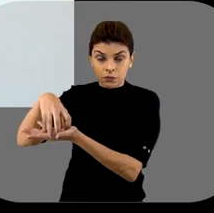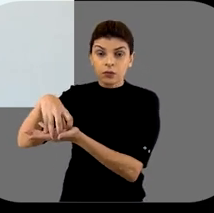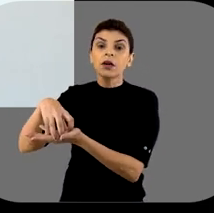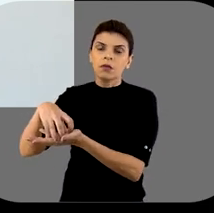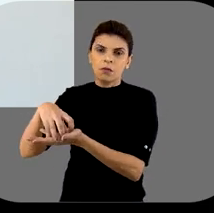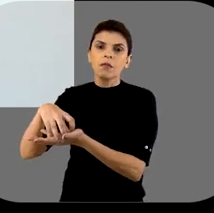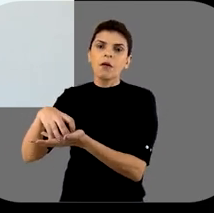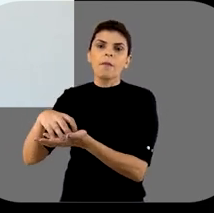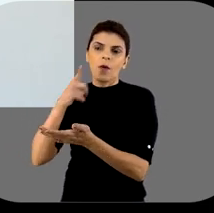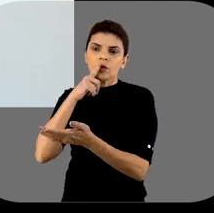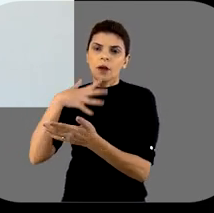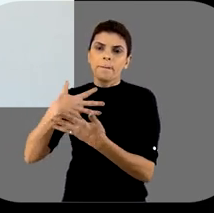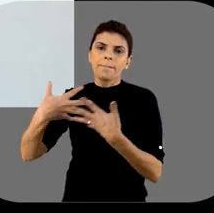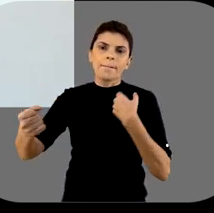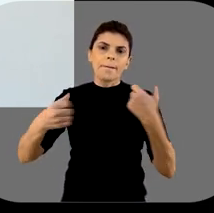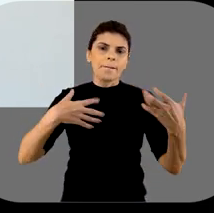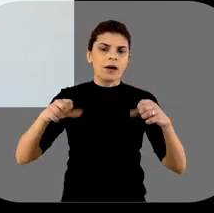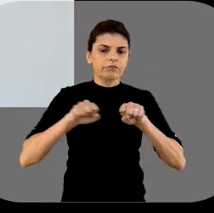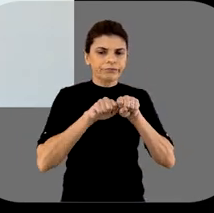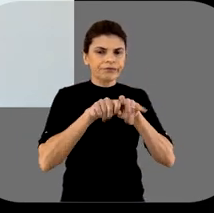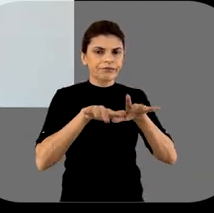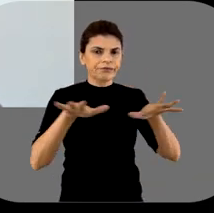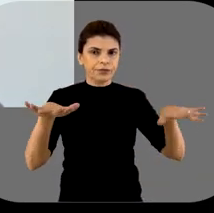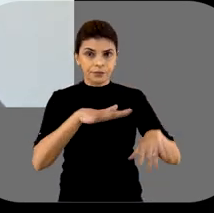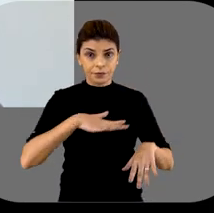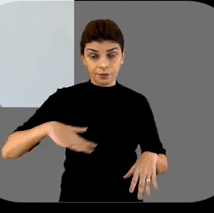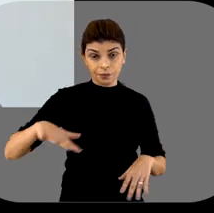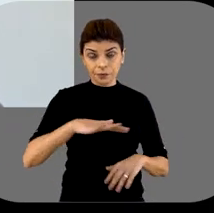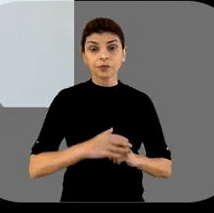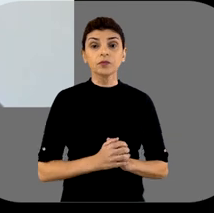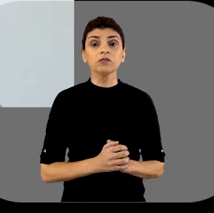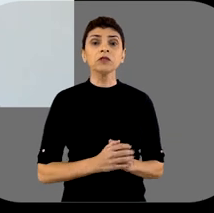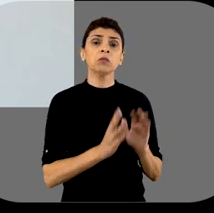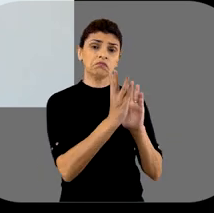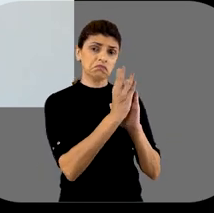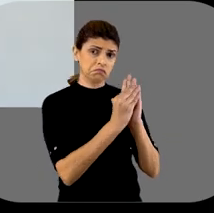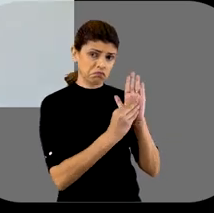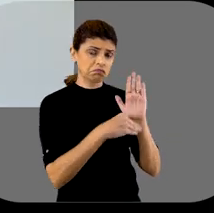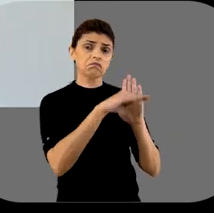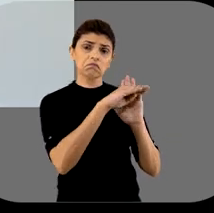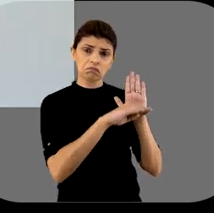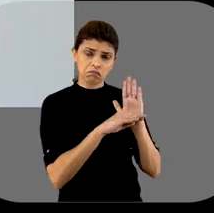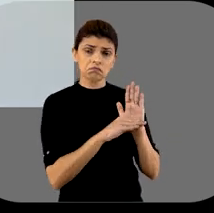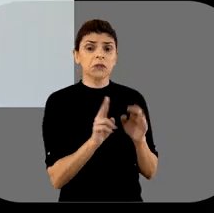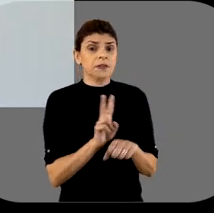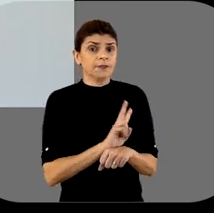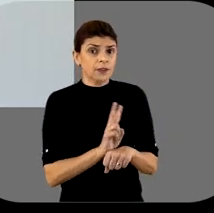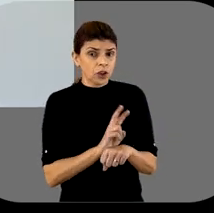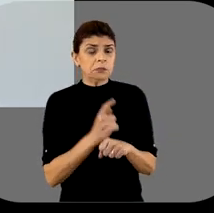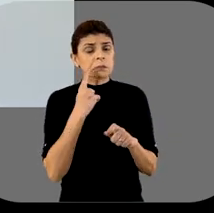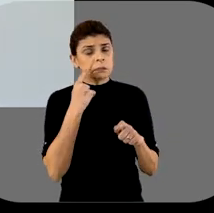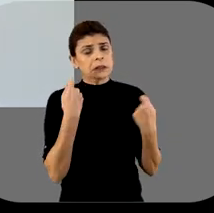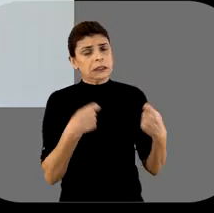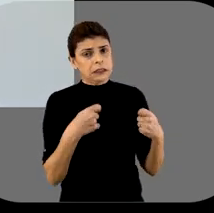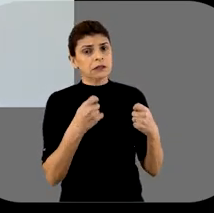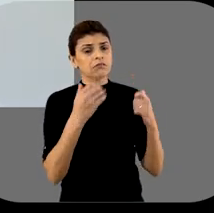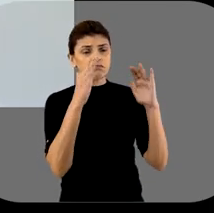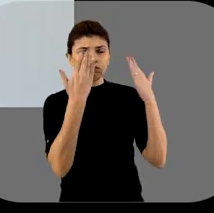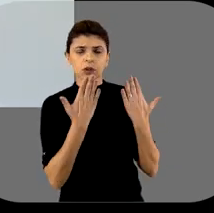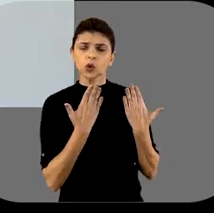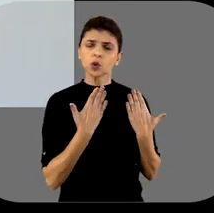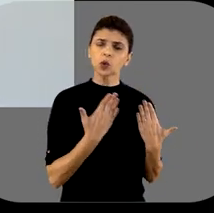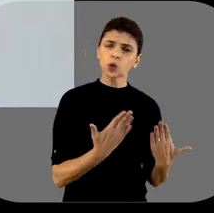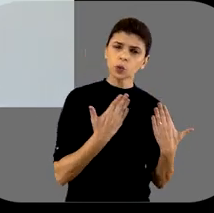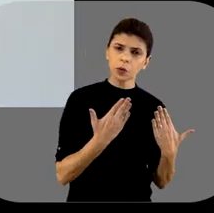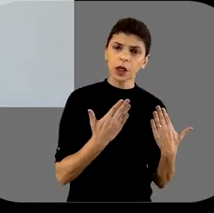limitando a possibilidade de interrupção da cadeia de transmissão nessa comunidade. Então, essas são as definições atuais, vigentes, de